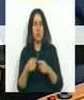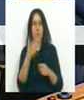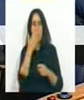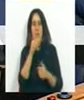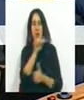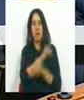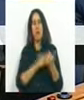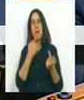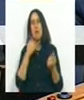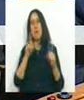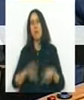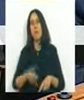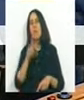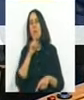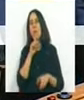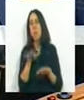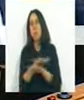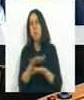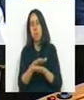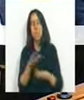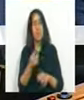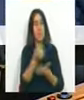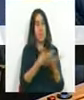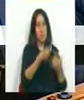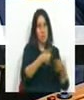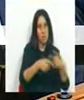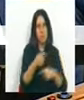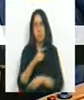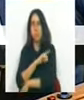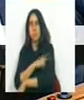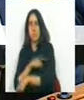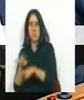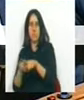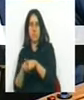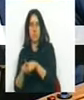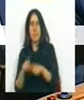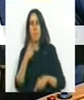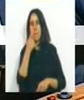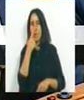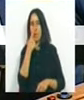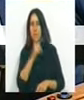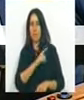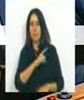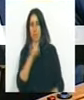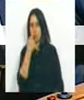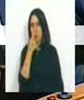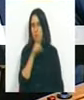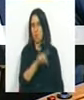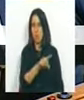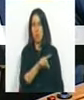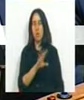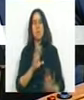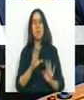a promiscuidade entre os negócios e o poder político, que prefere interesses privados